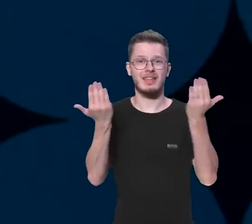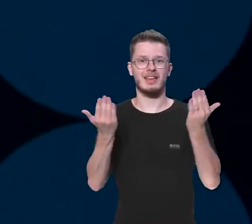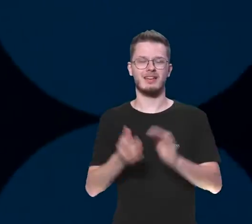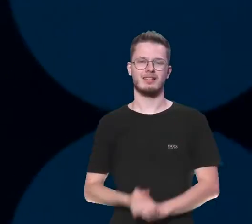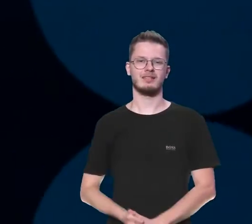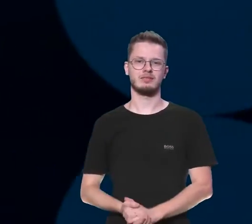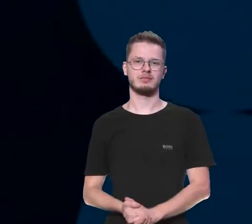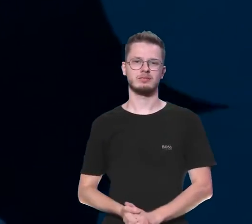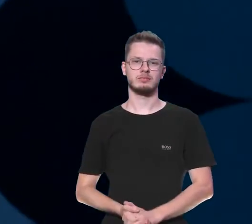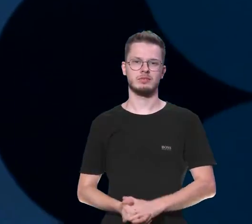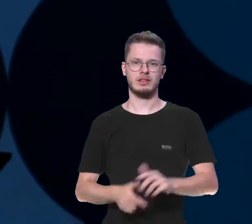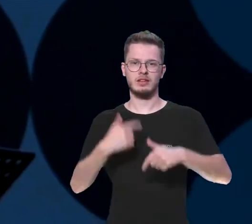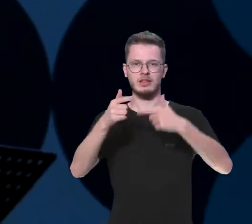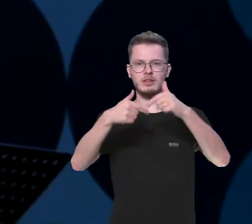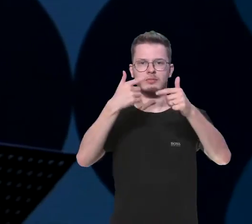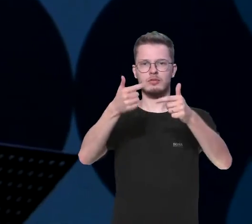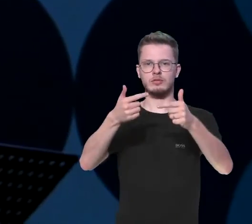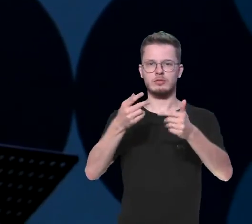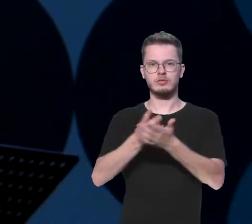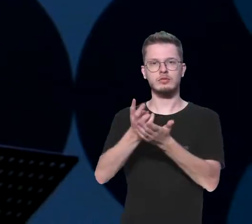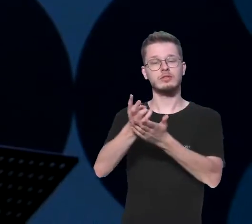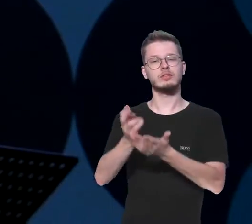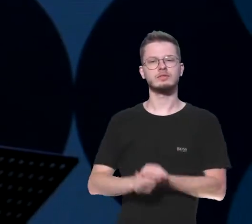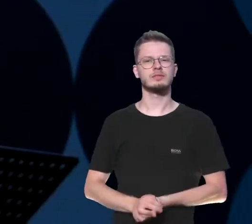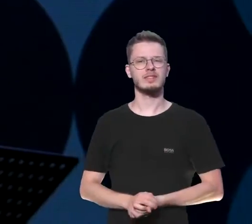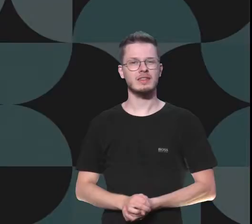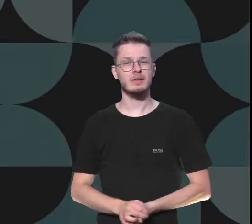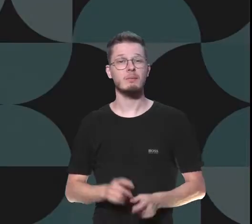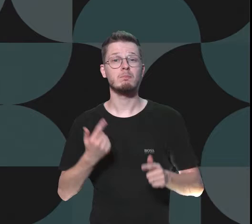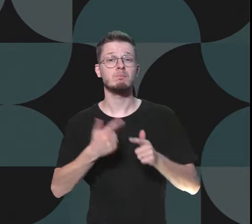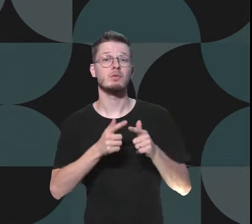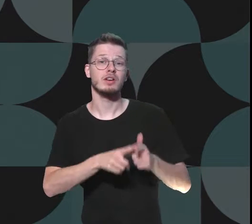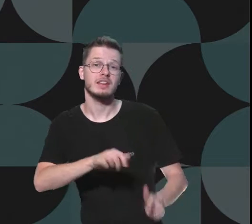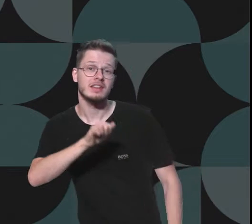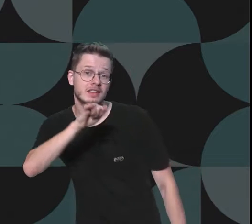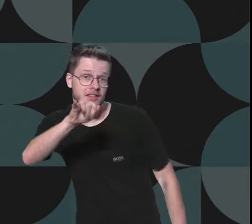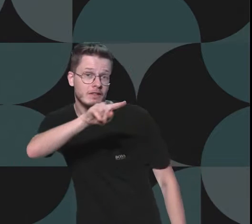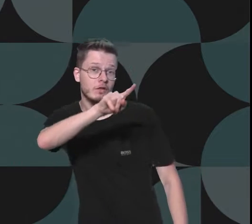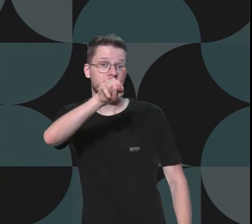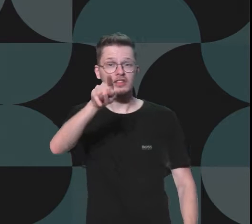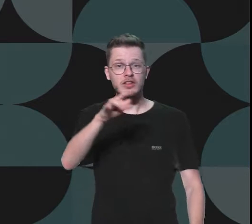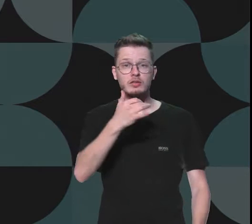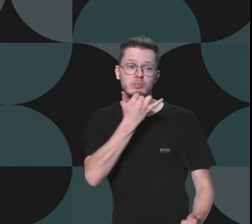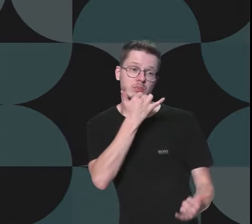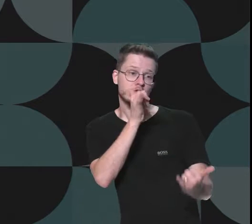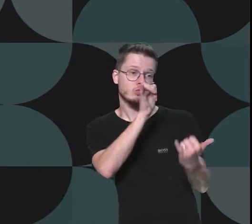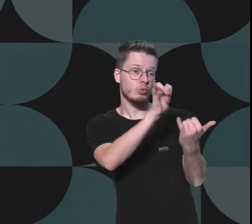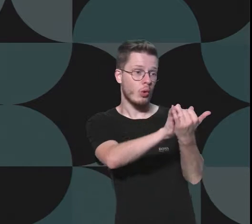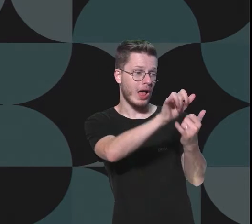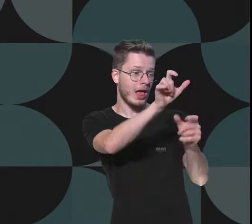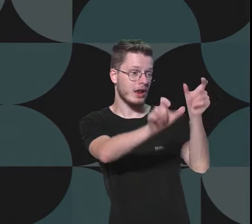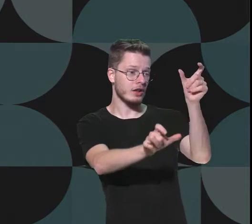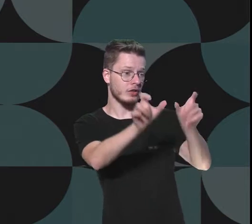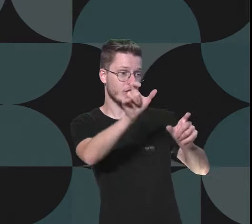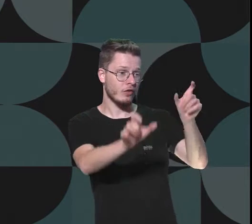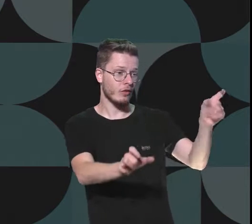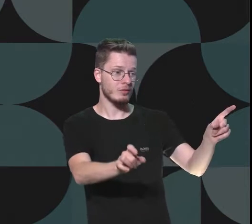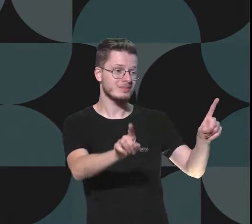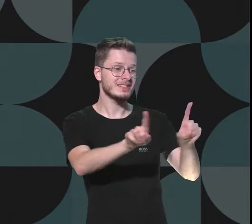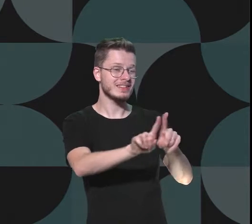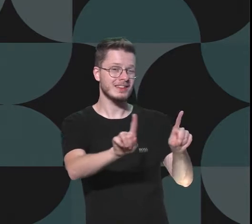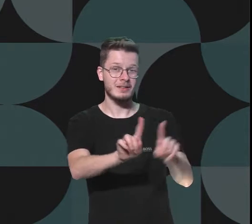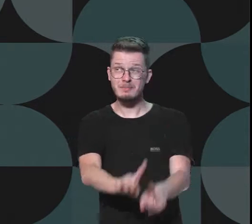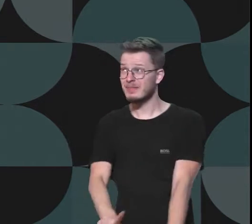Depois ele continua falando logo embaixo do Sermão do Monte, porque se perdoardes aos homens as suas ofensas, também o vosso